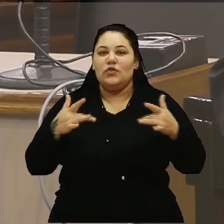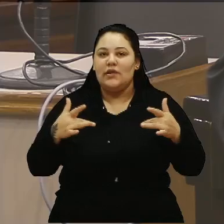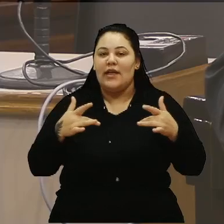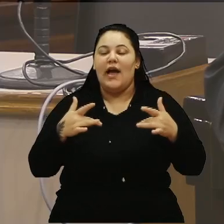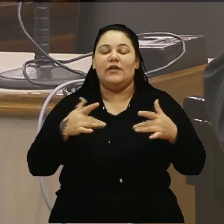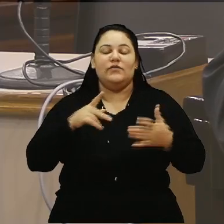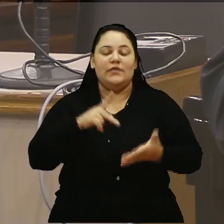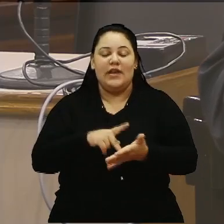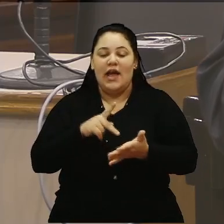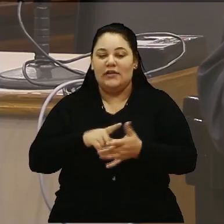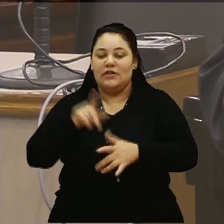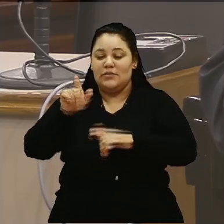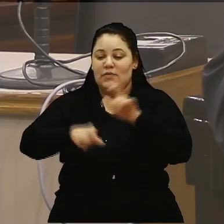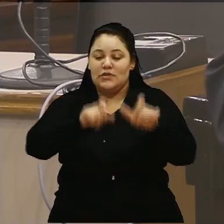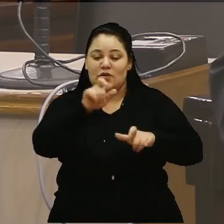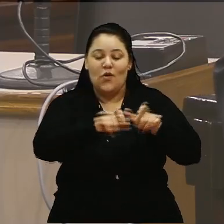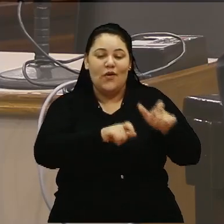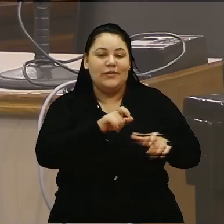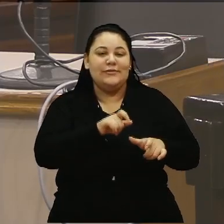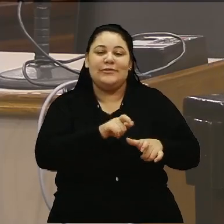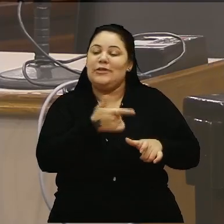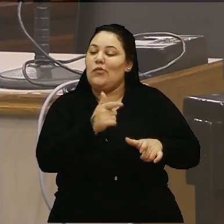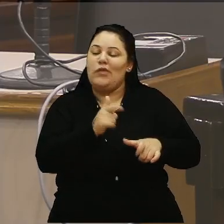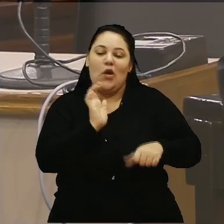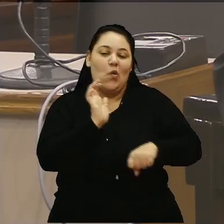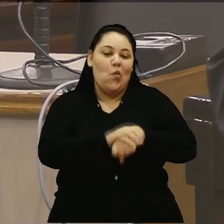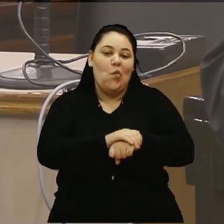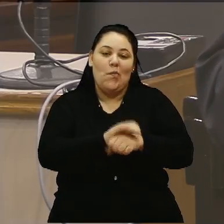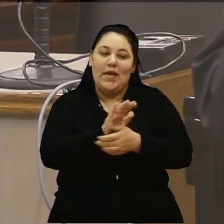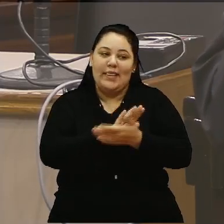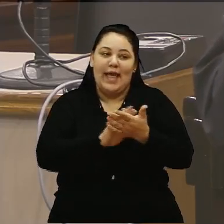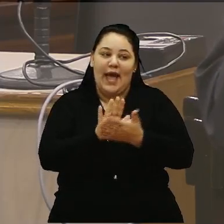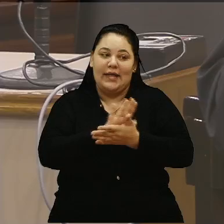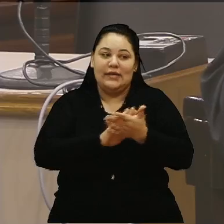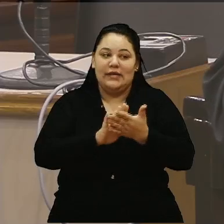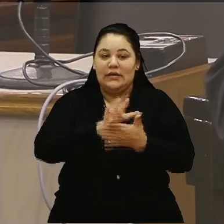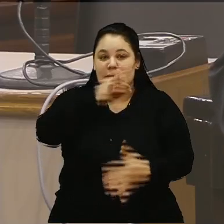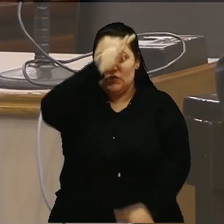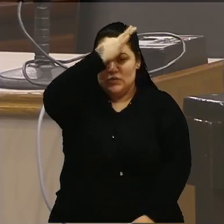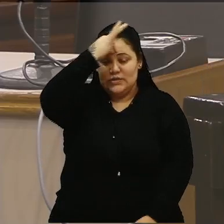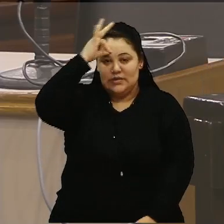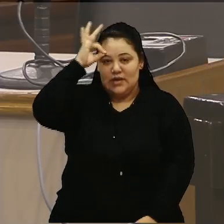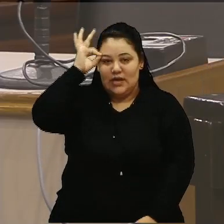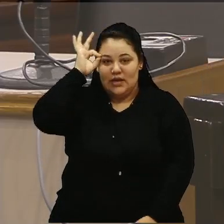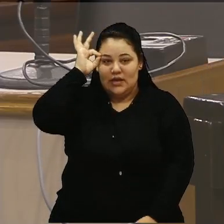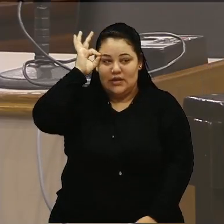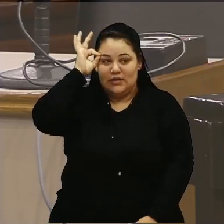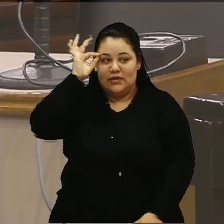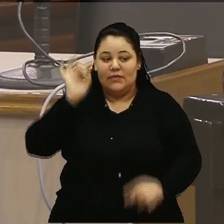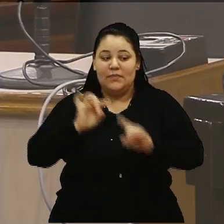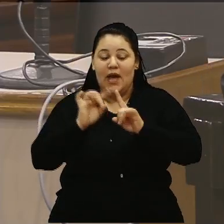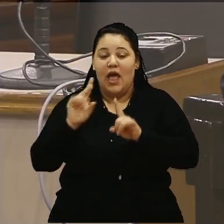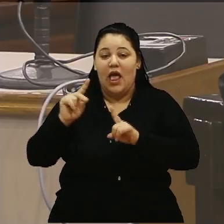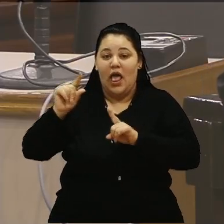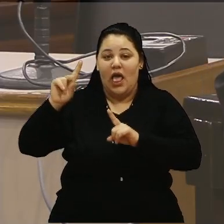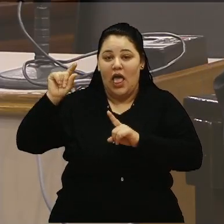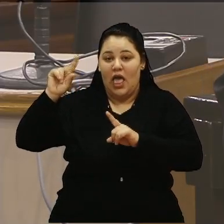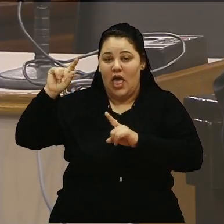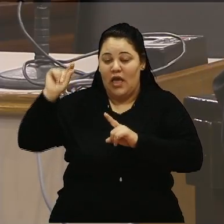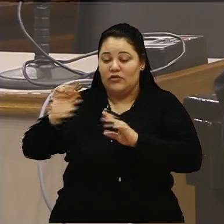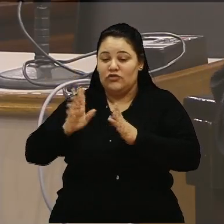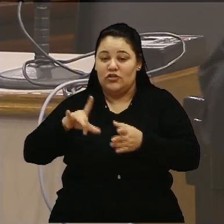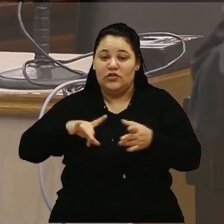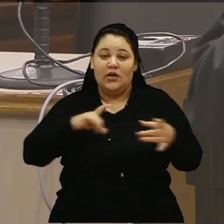pessoas inocentes, coisa mais bárbara que isso, mas desde os tempos antigos já existia guerra,